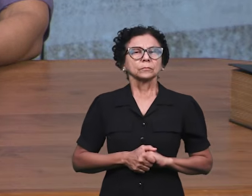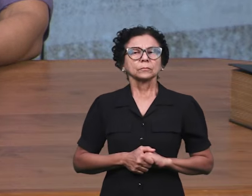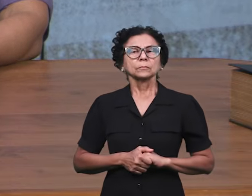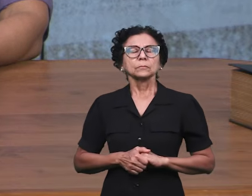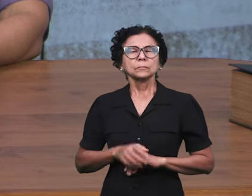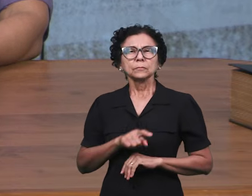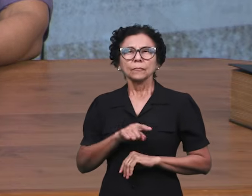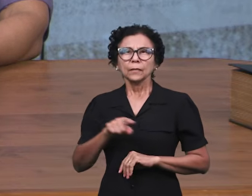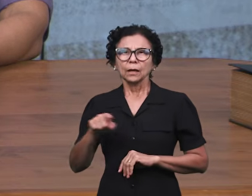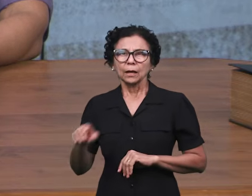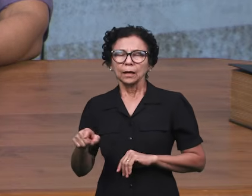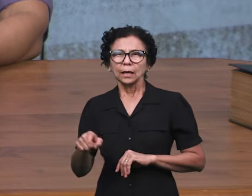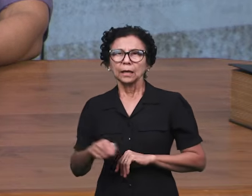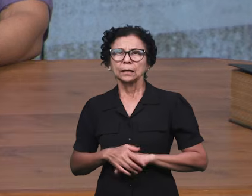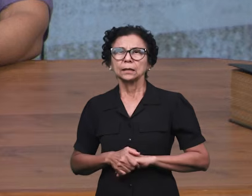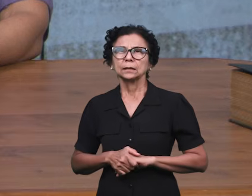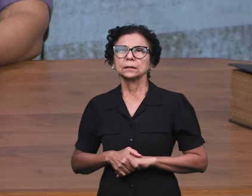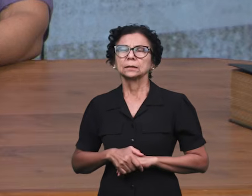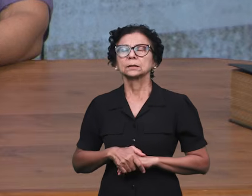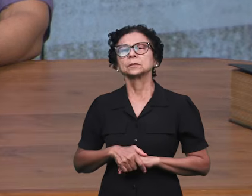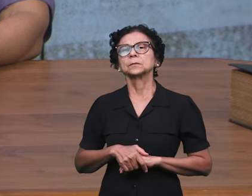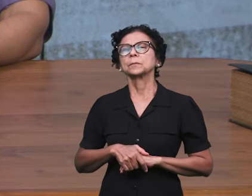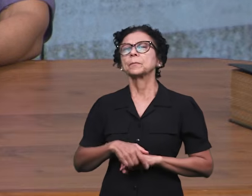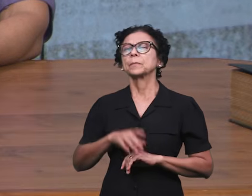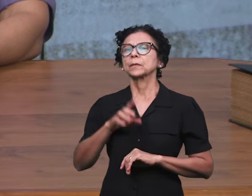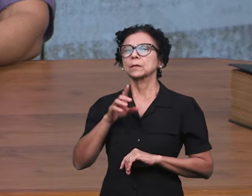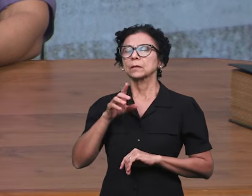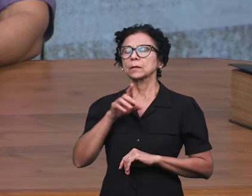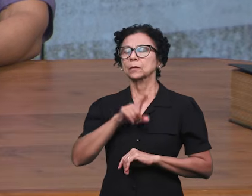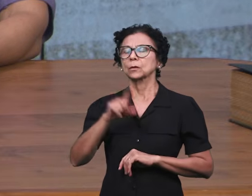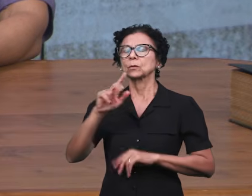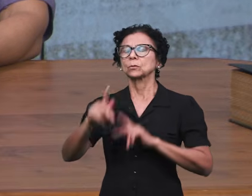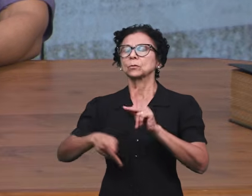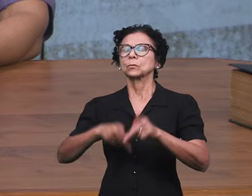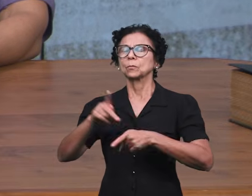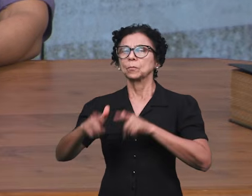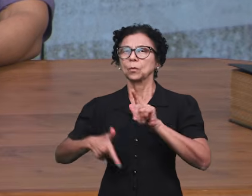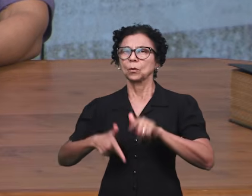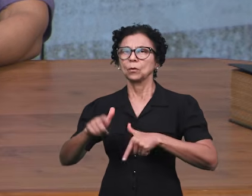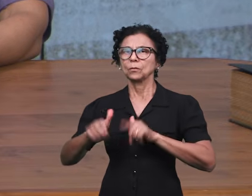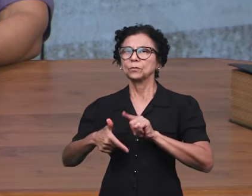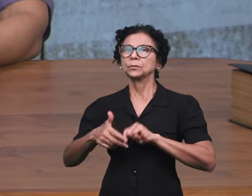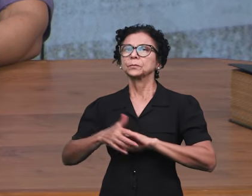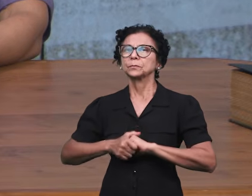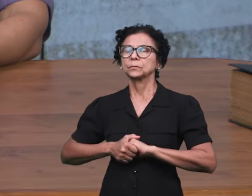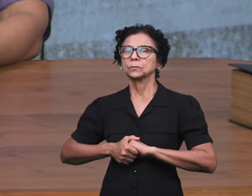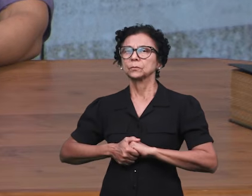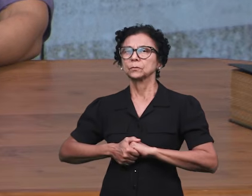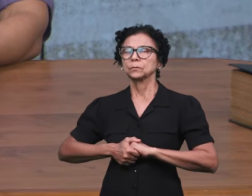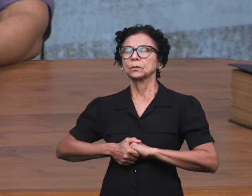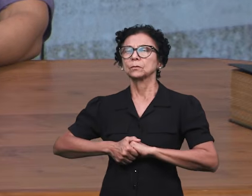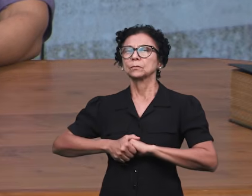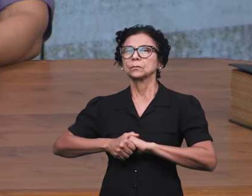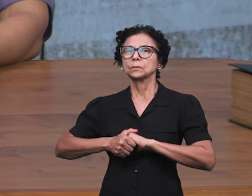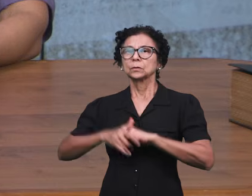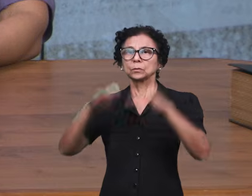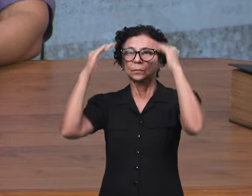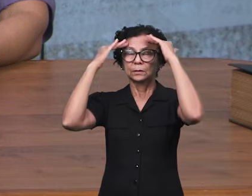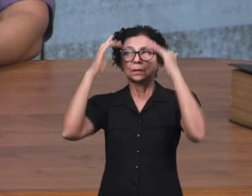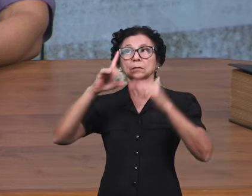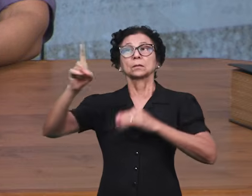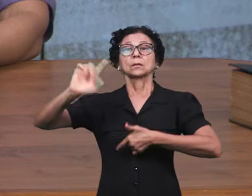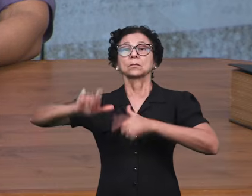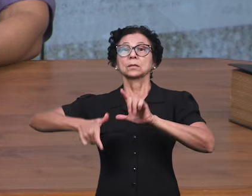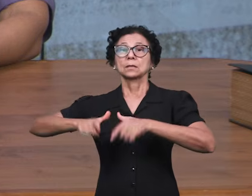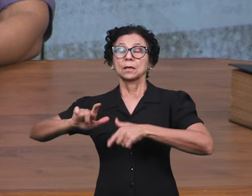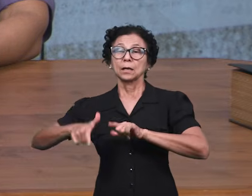se estribarão sobre o Senhor, o Santo de Israel, em verdade. Os